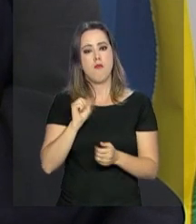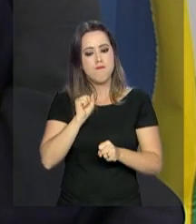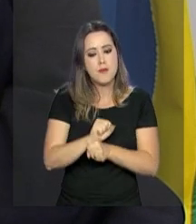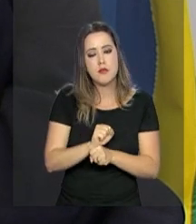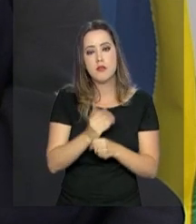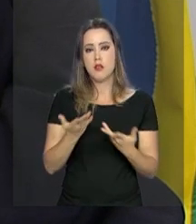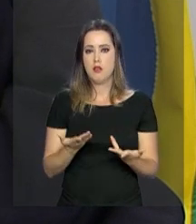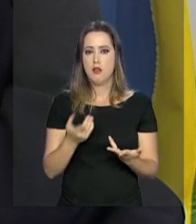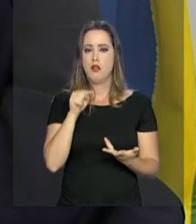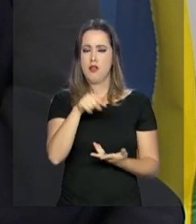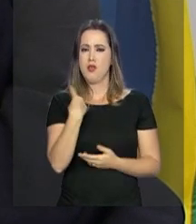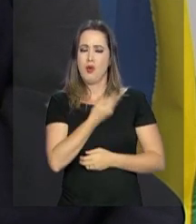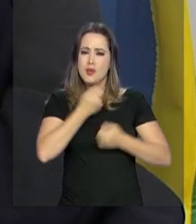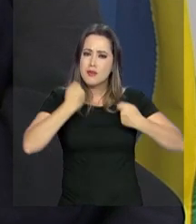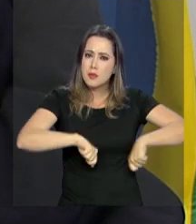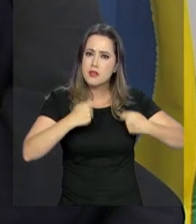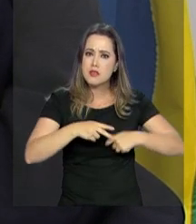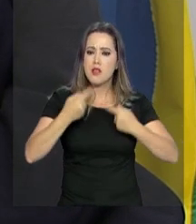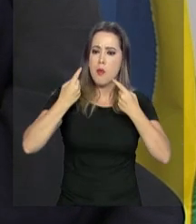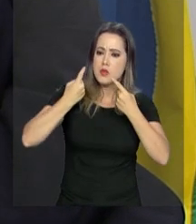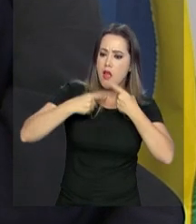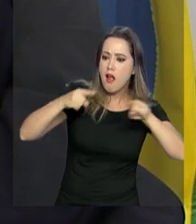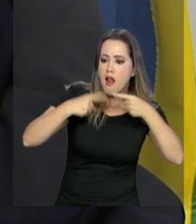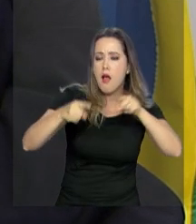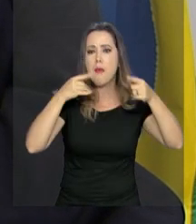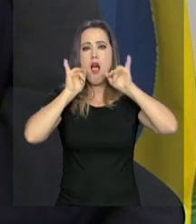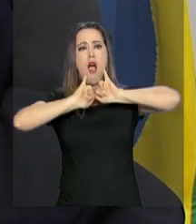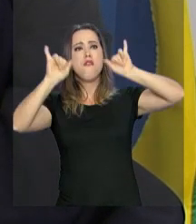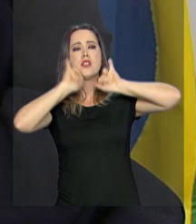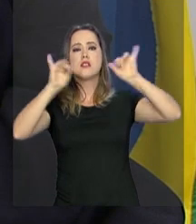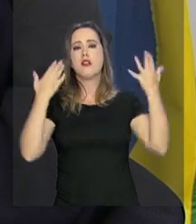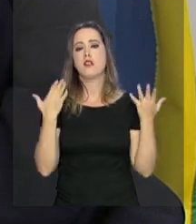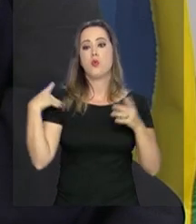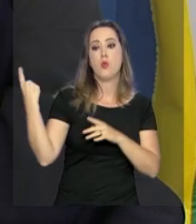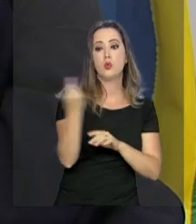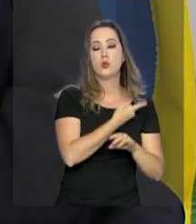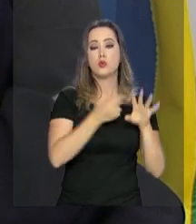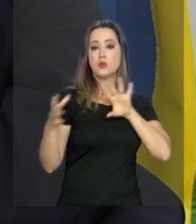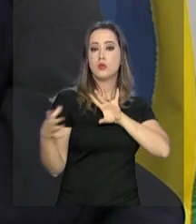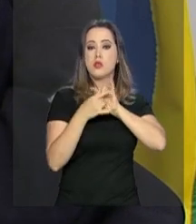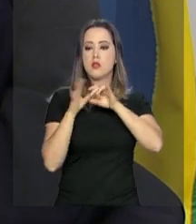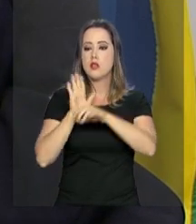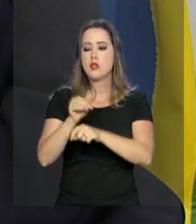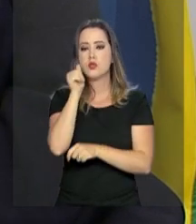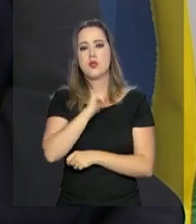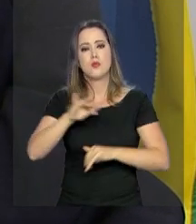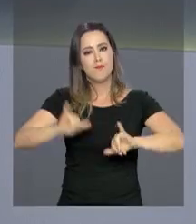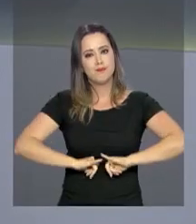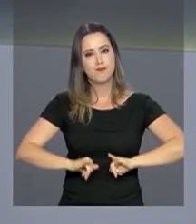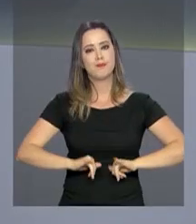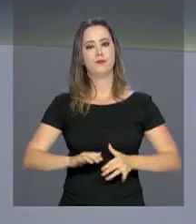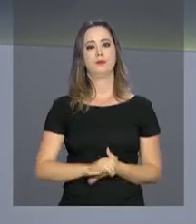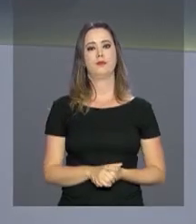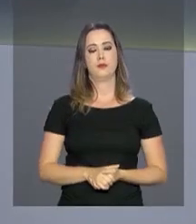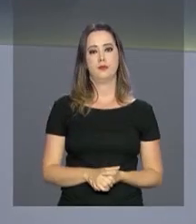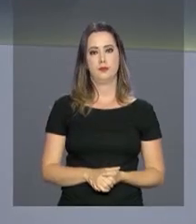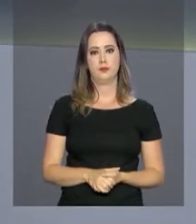sociedade nós precisamos denunciar nós precisamos nos unir e ajudar as mulheres que sofrem